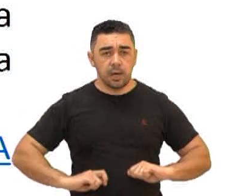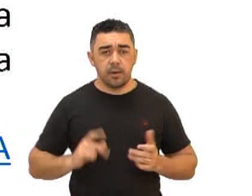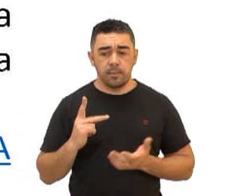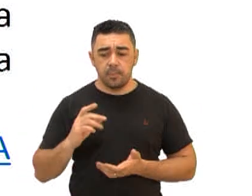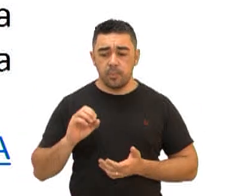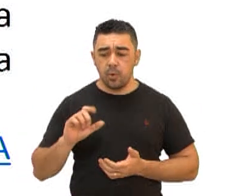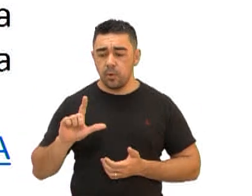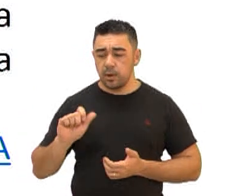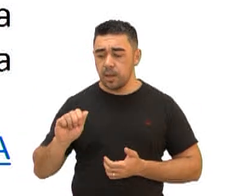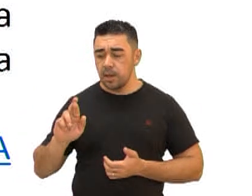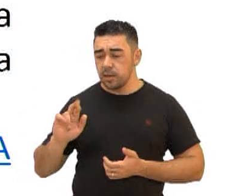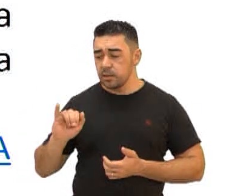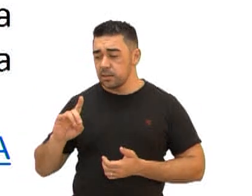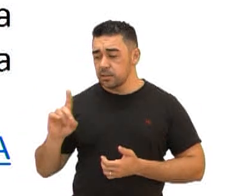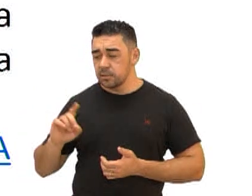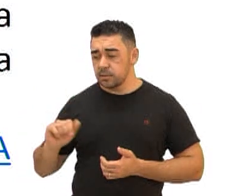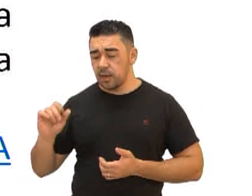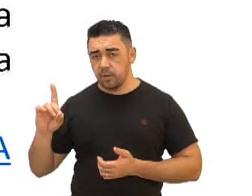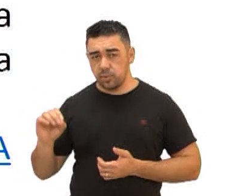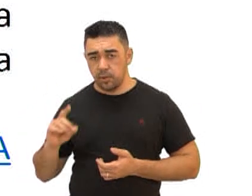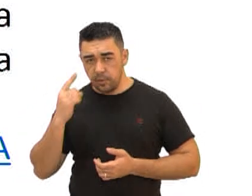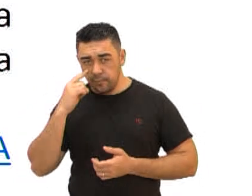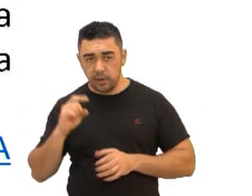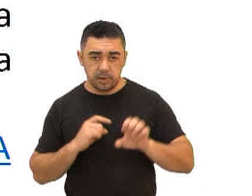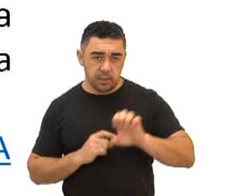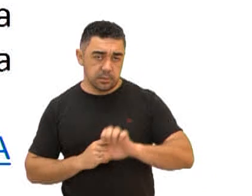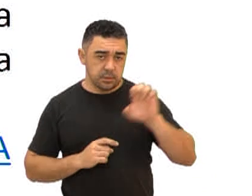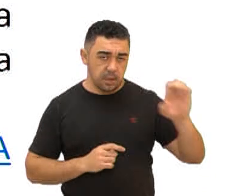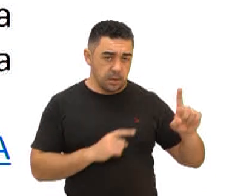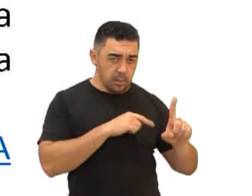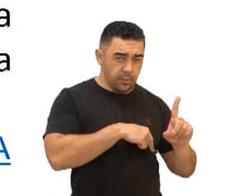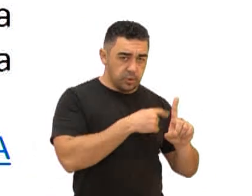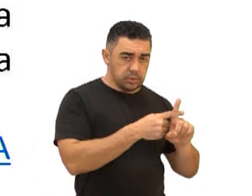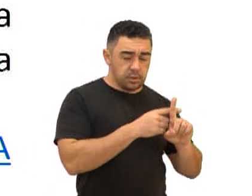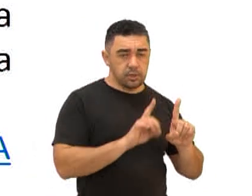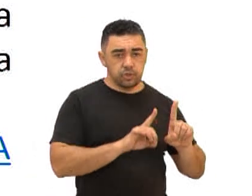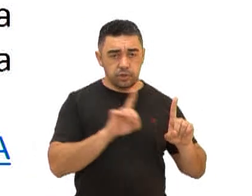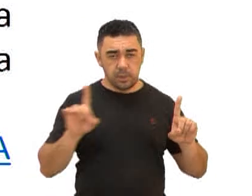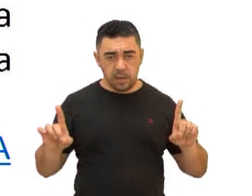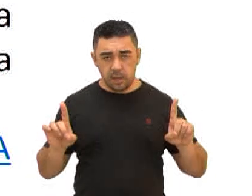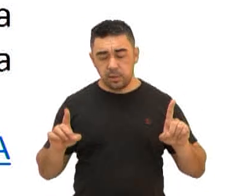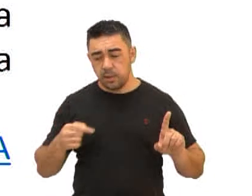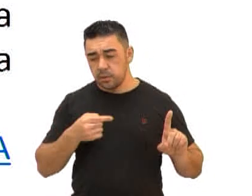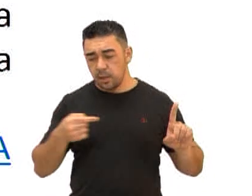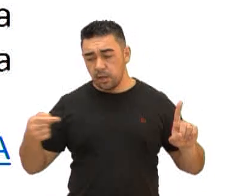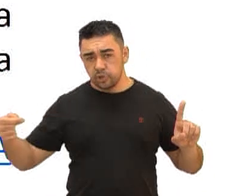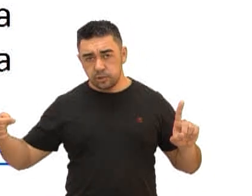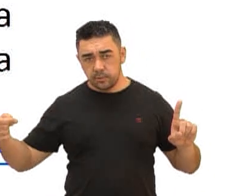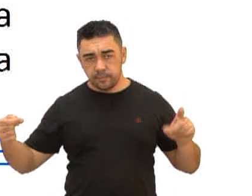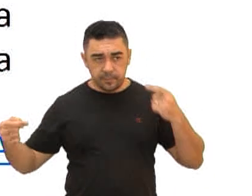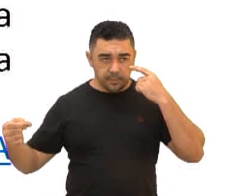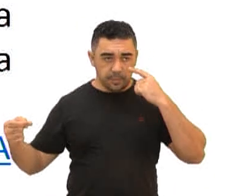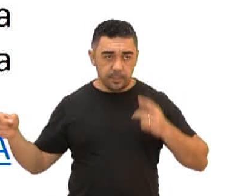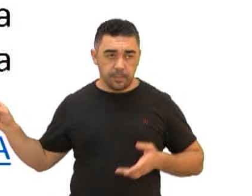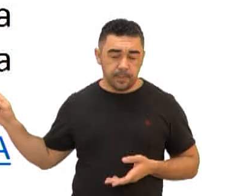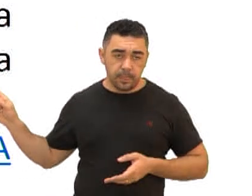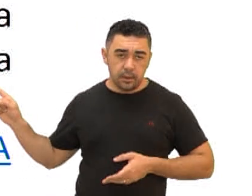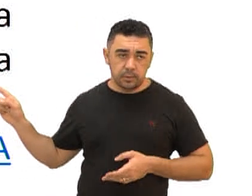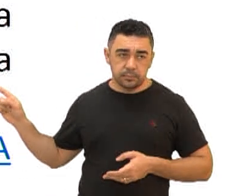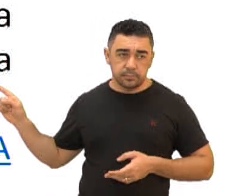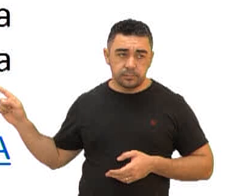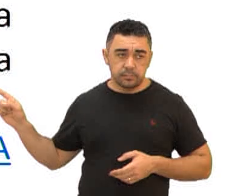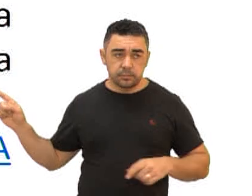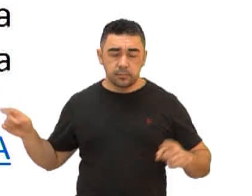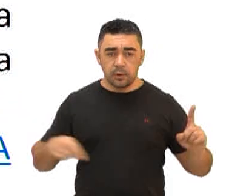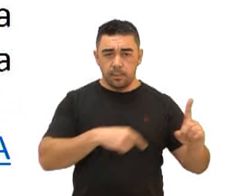polarizar? Veja que para a esquerda aqui eu vou ter cargas positivas e para a direita cargas negativas. Se eu olhar pelos cantos, aqui é